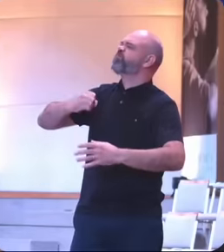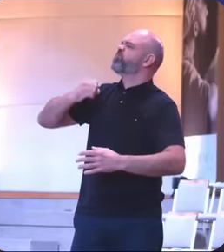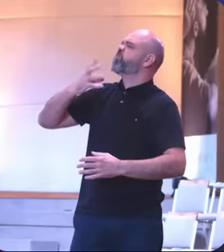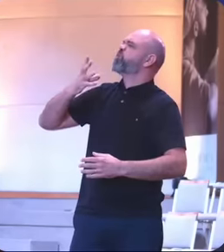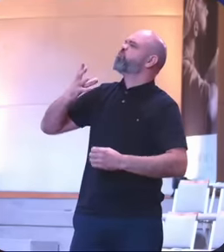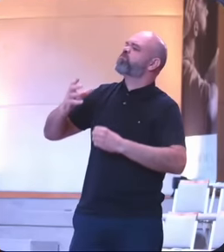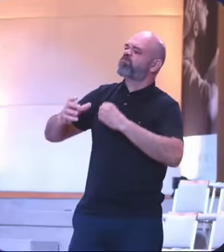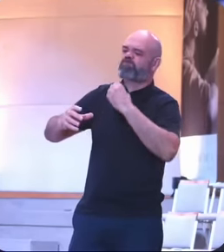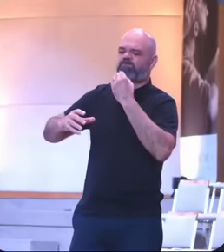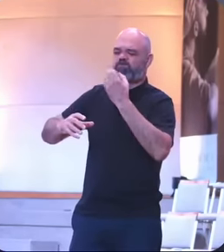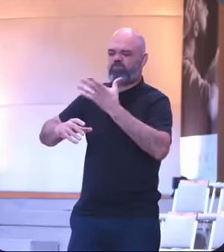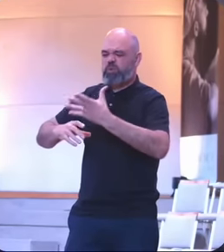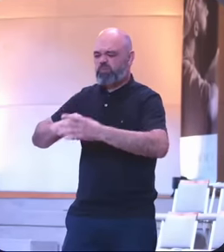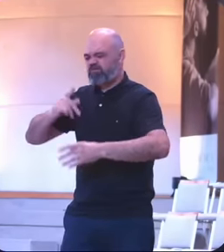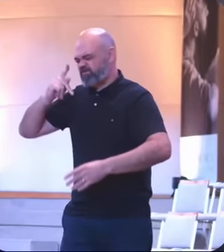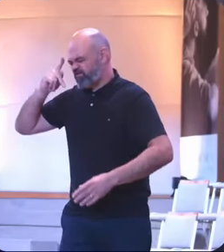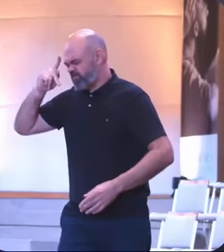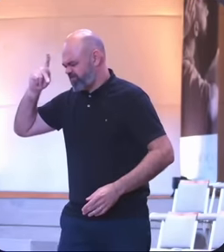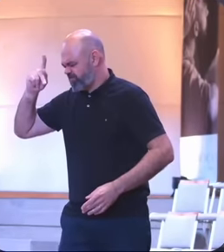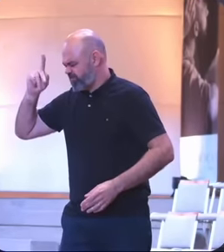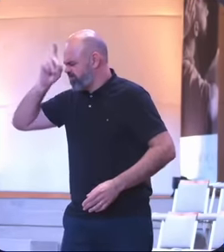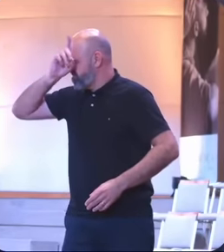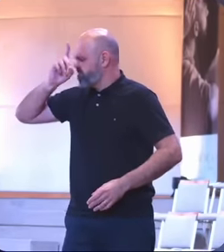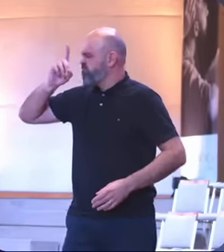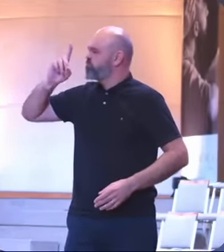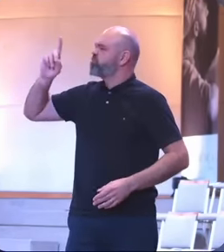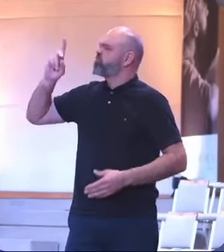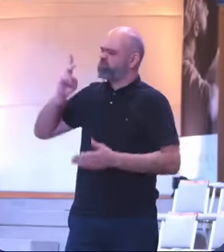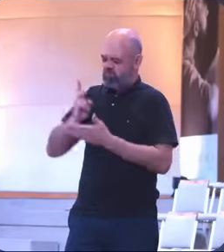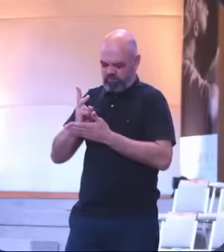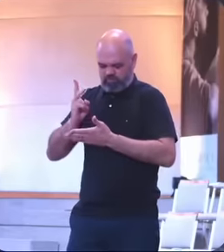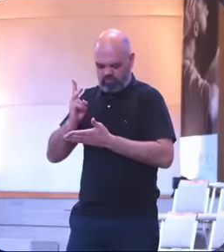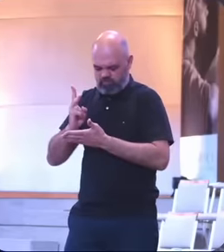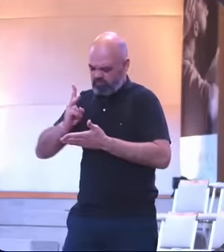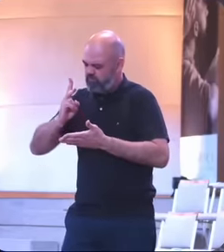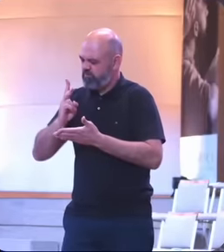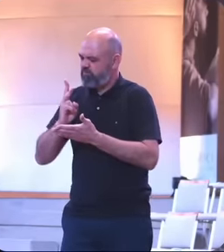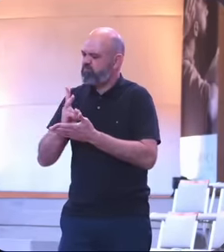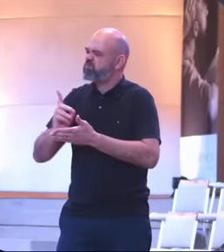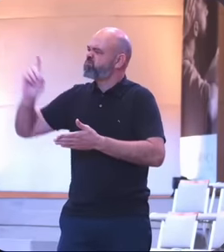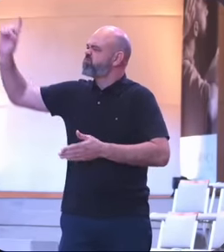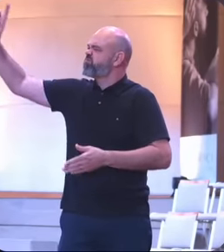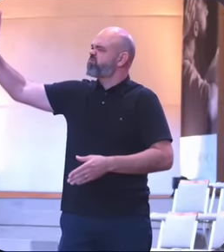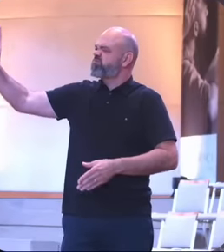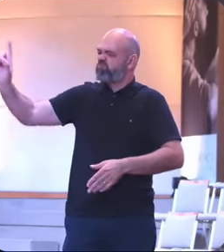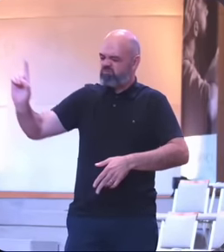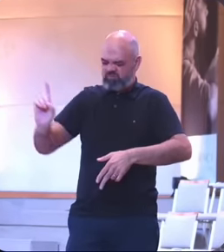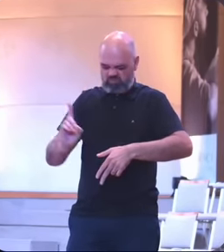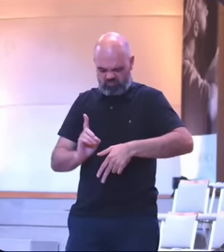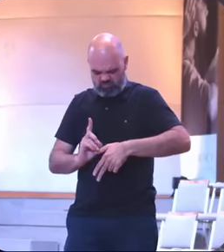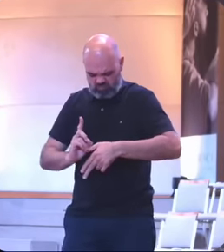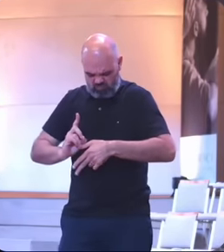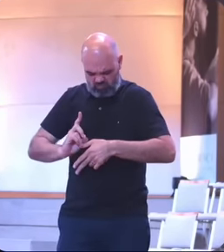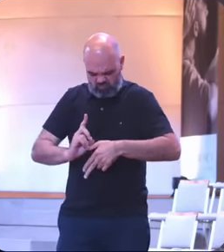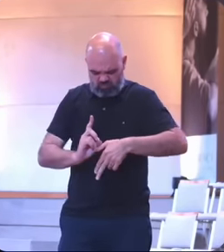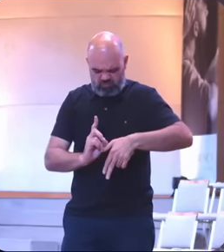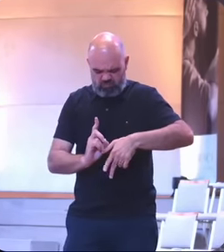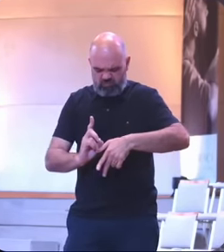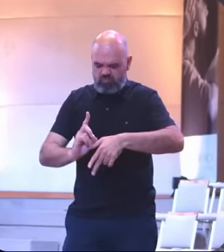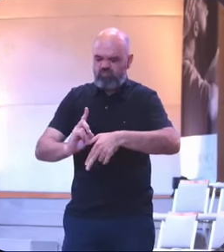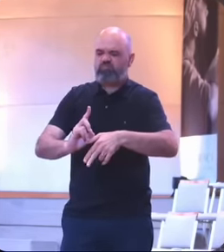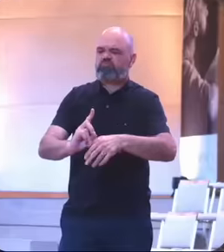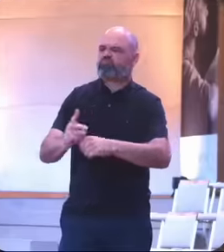seguirá, tua bondade me seguirá, me seguirá,